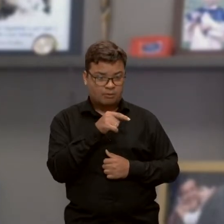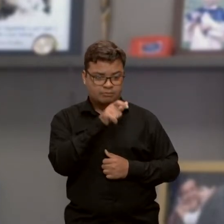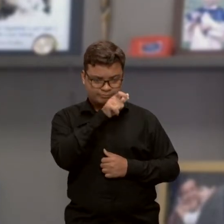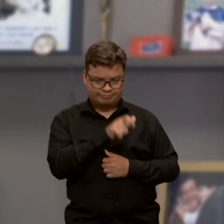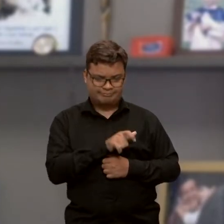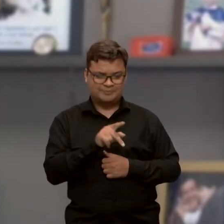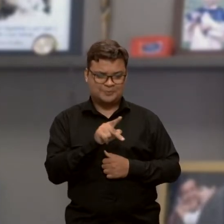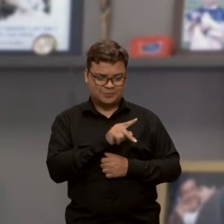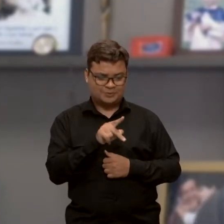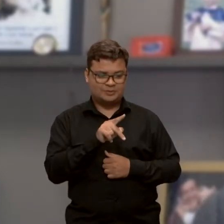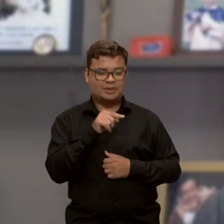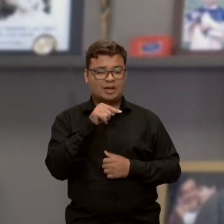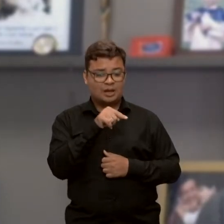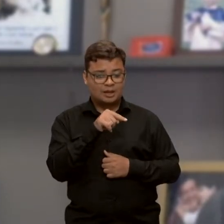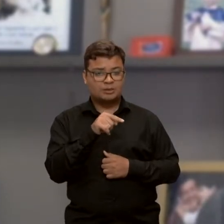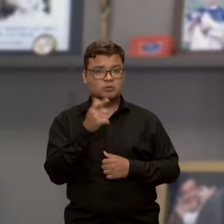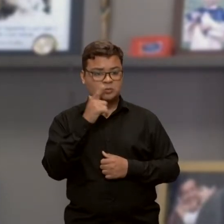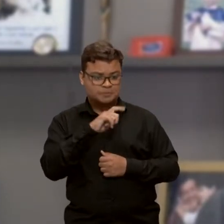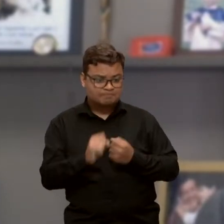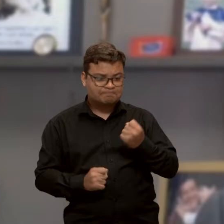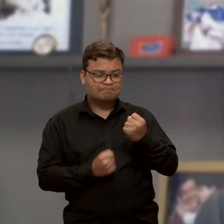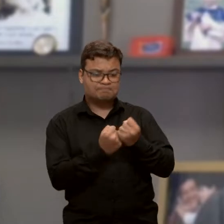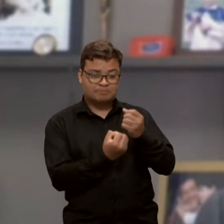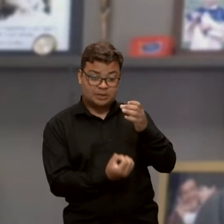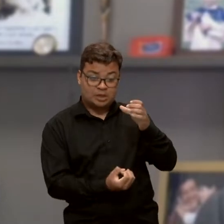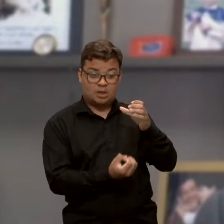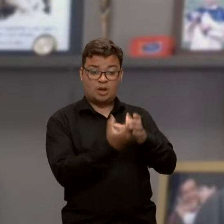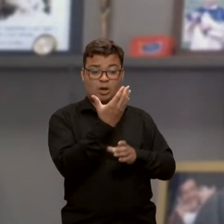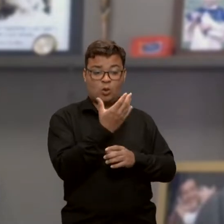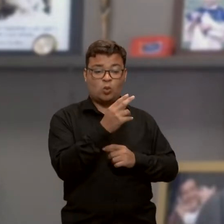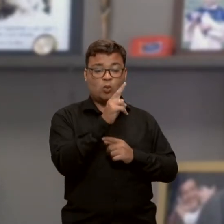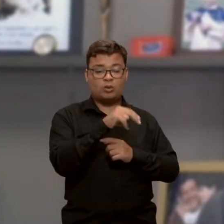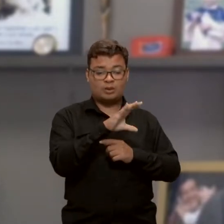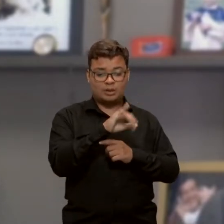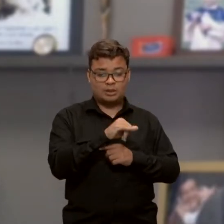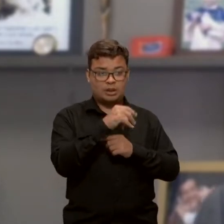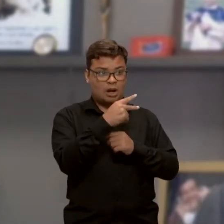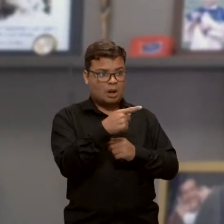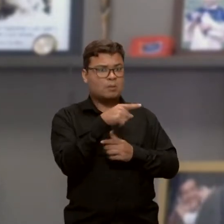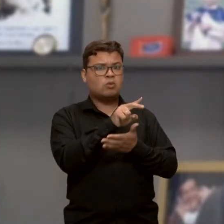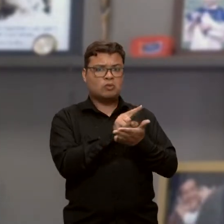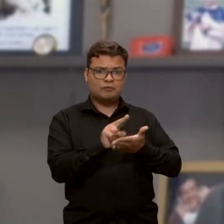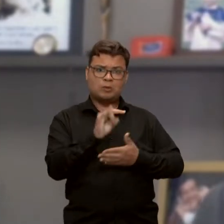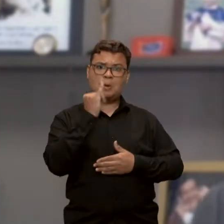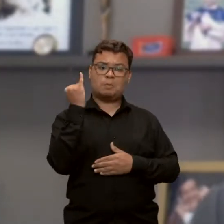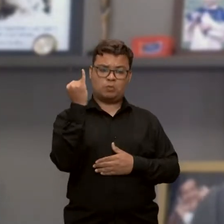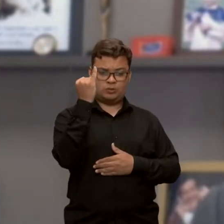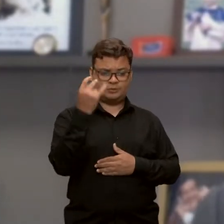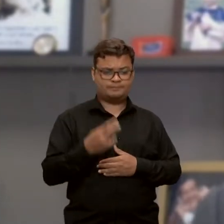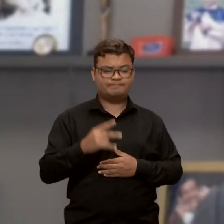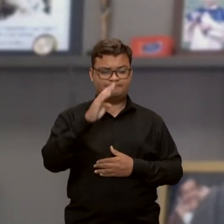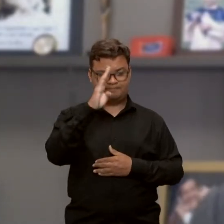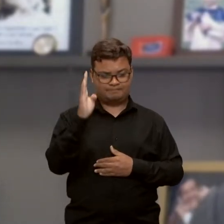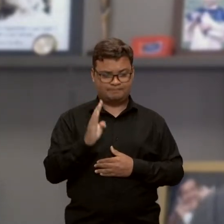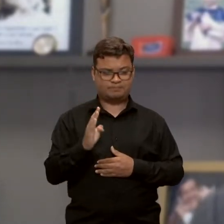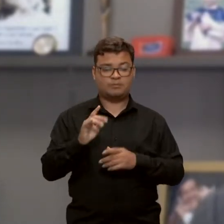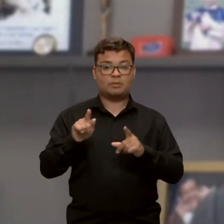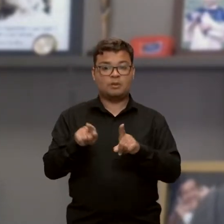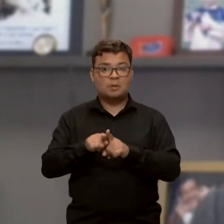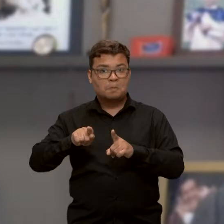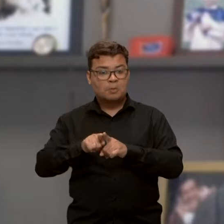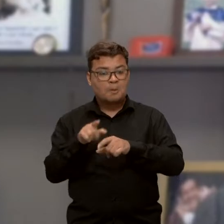na origem da Unicamp, que é uma das principais universidades do país, e por ele estar no momento